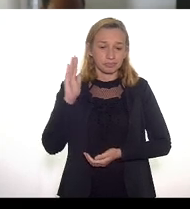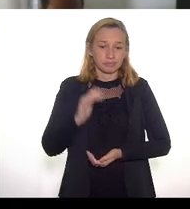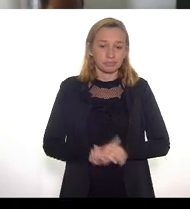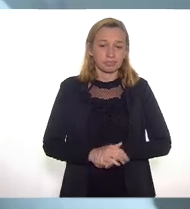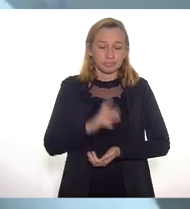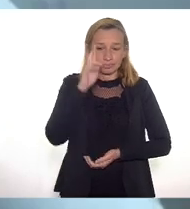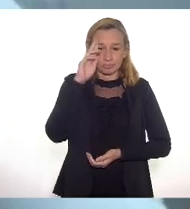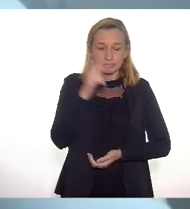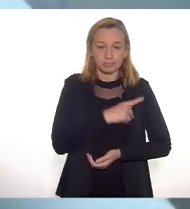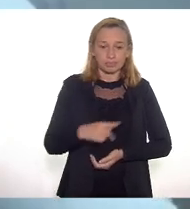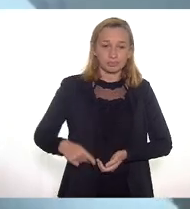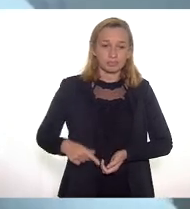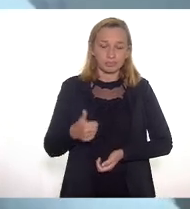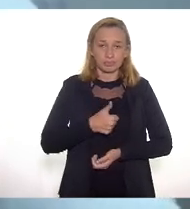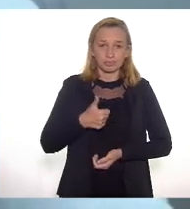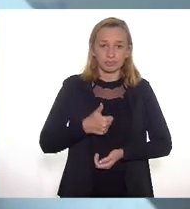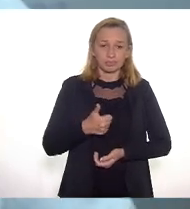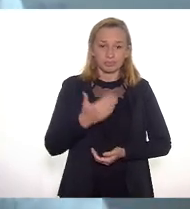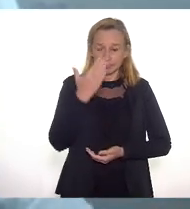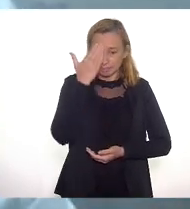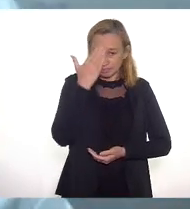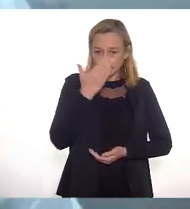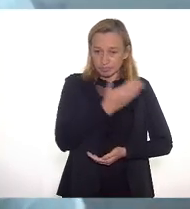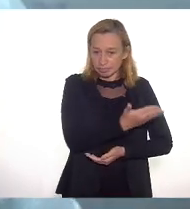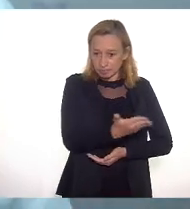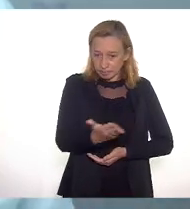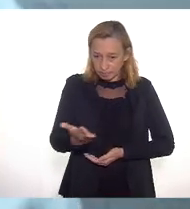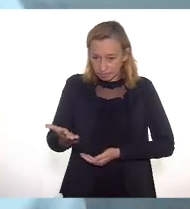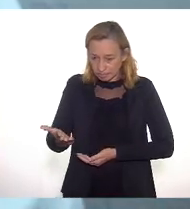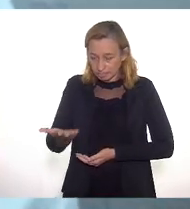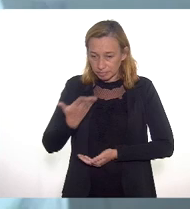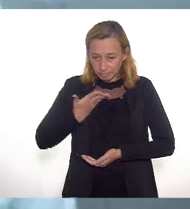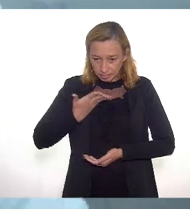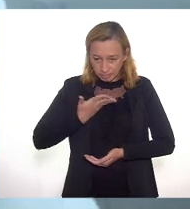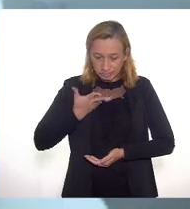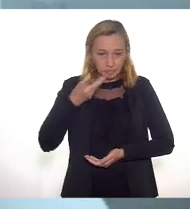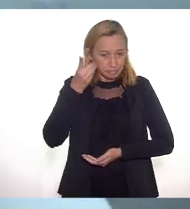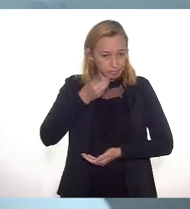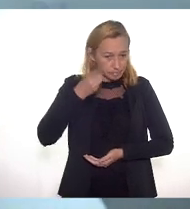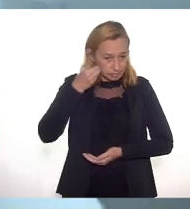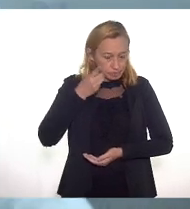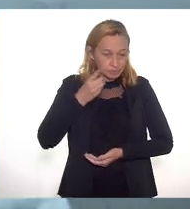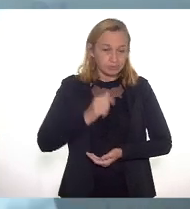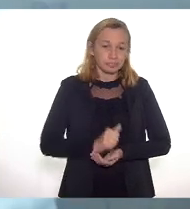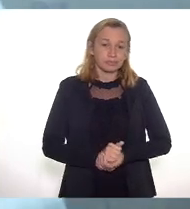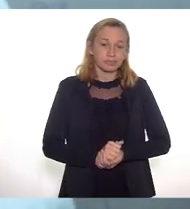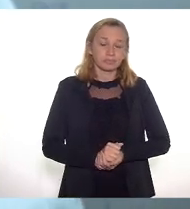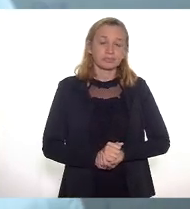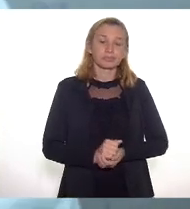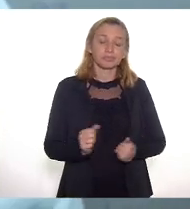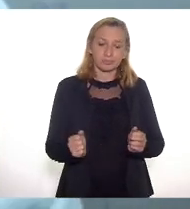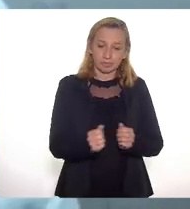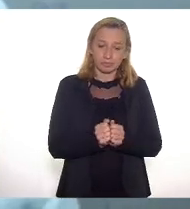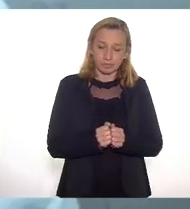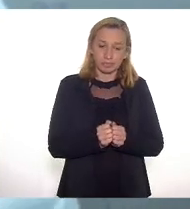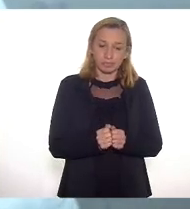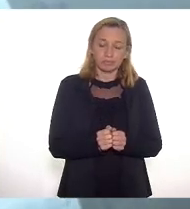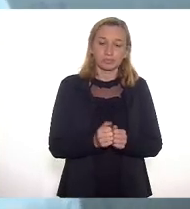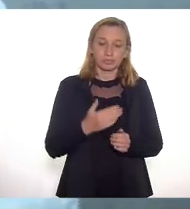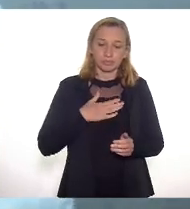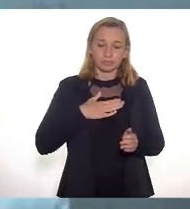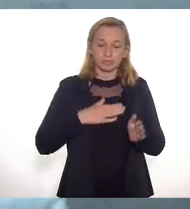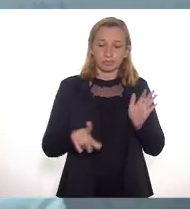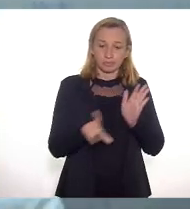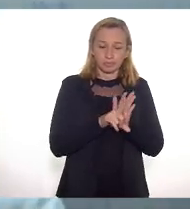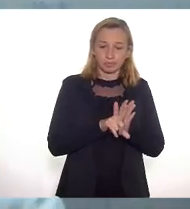Senhor presidente, em primeiro lugar, agradecer a todos os colegas deputados que foram signatários e coautores da lei sancionada